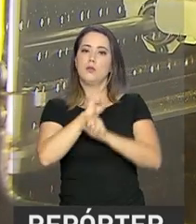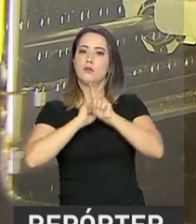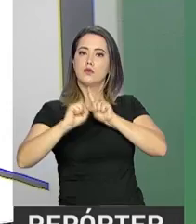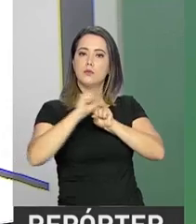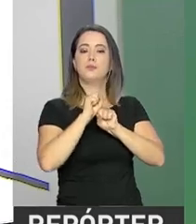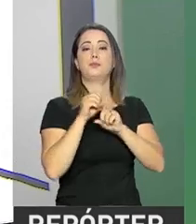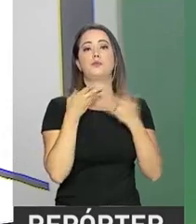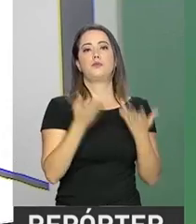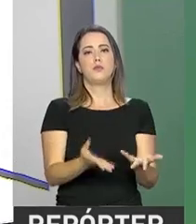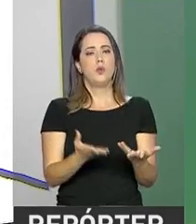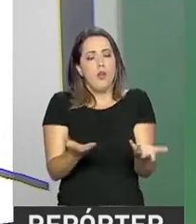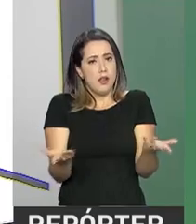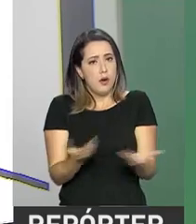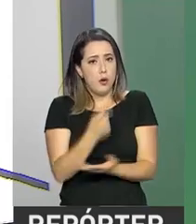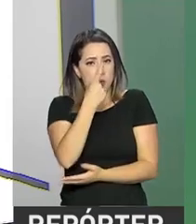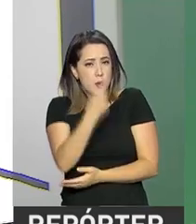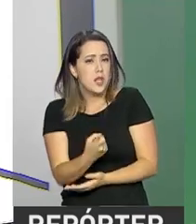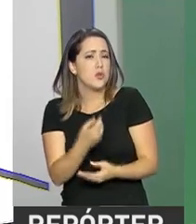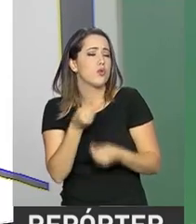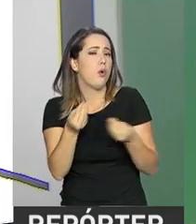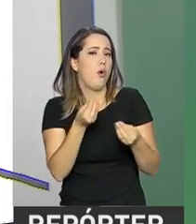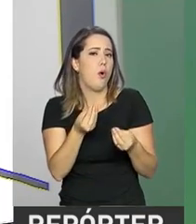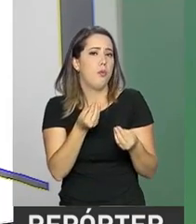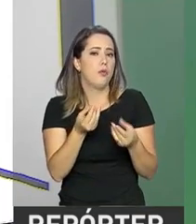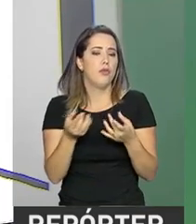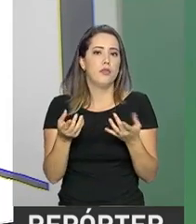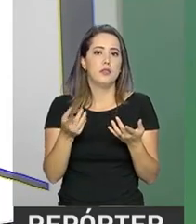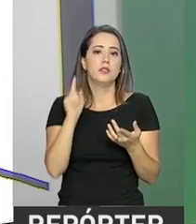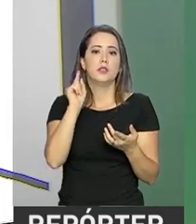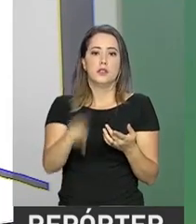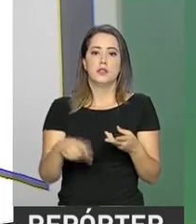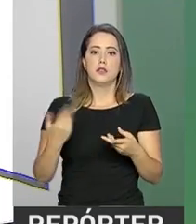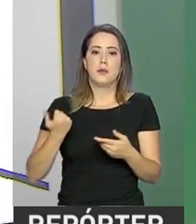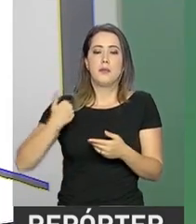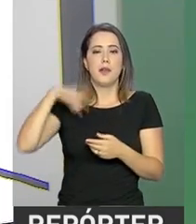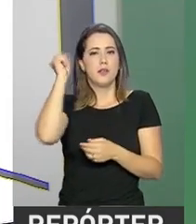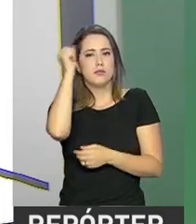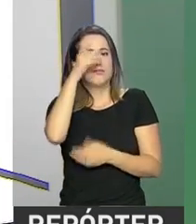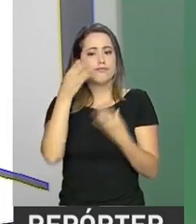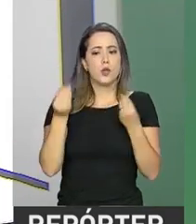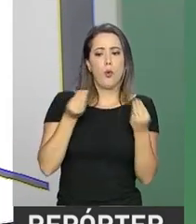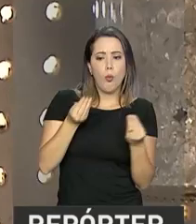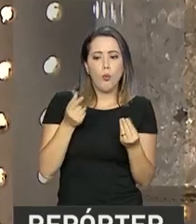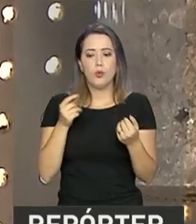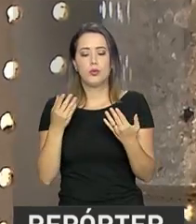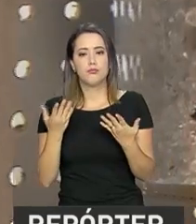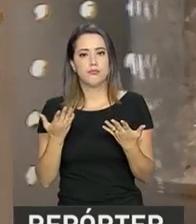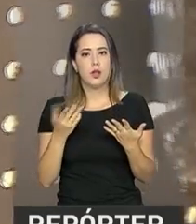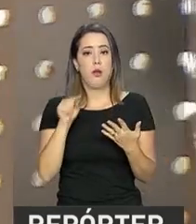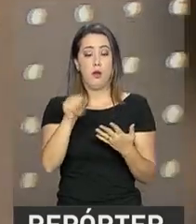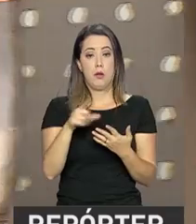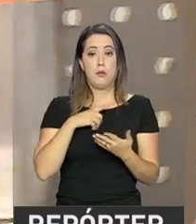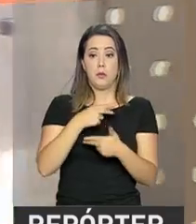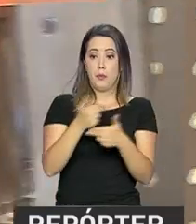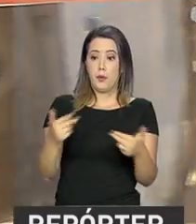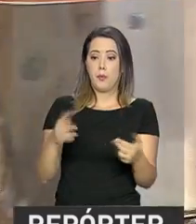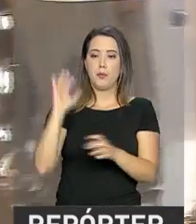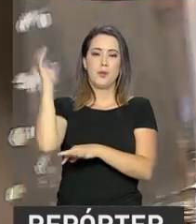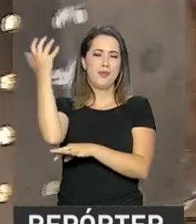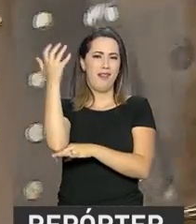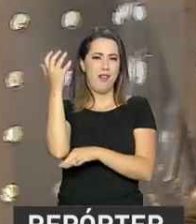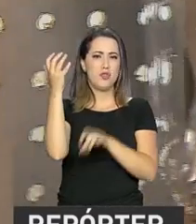eo lixo eletrônico é o mais emblemático subproduto dessa transição além do problema ambiental